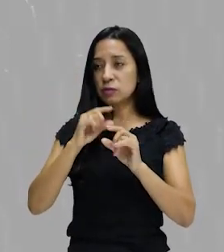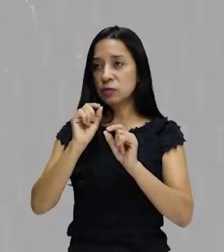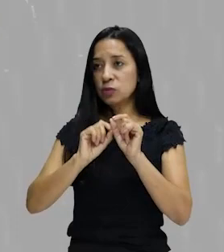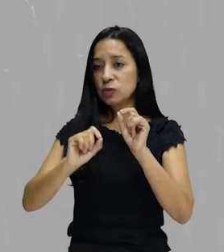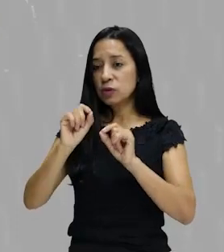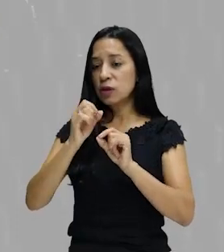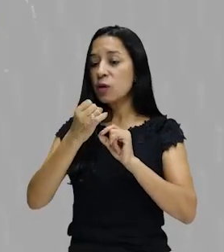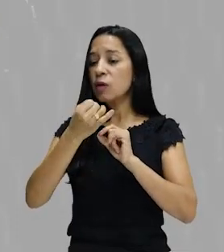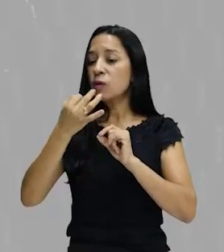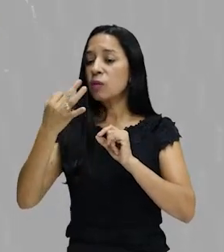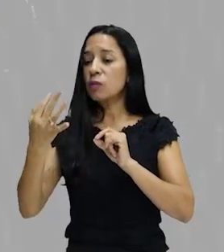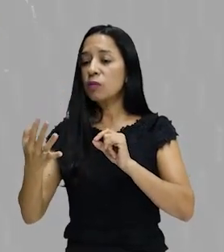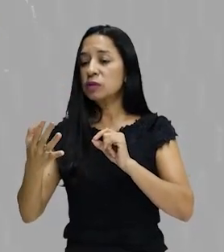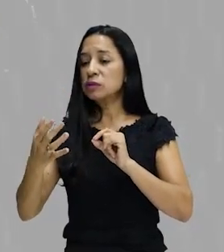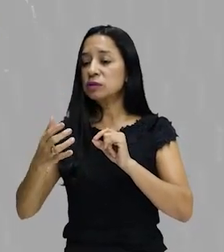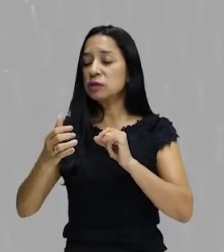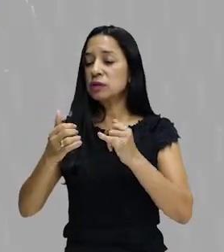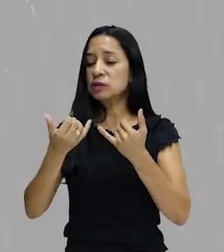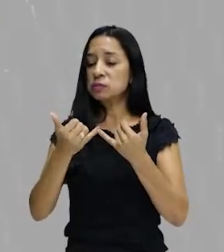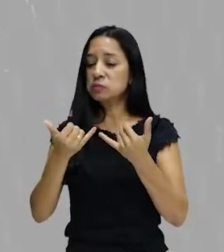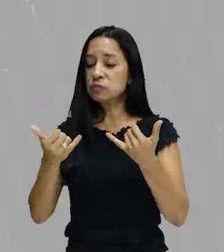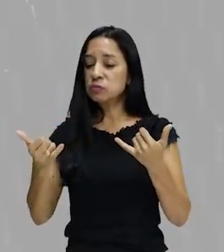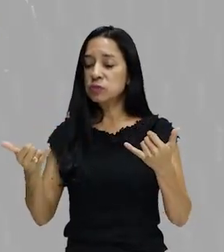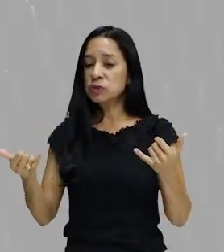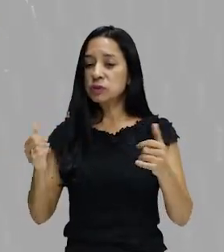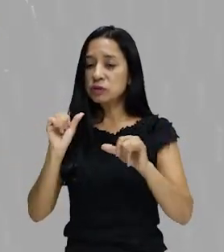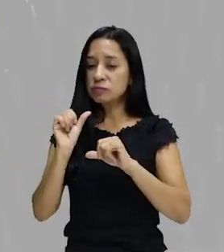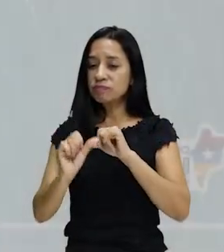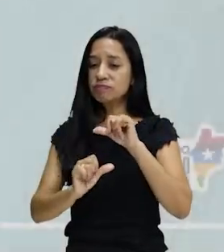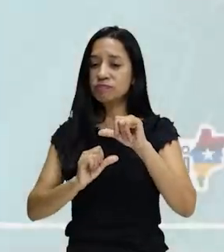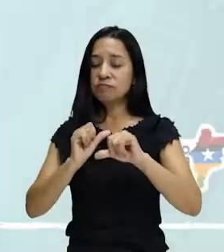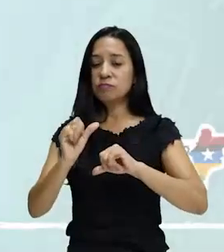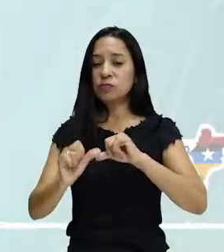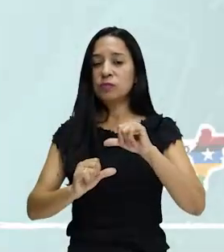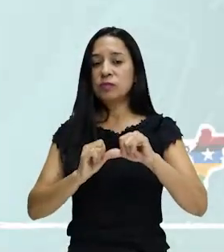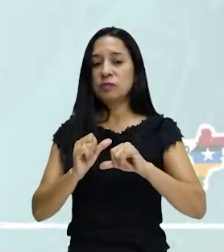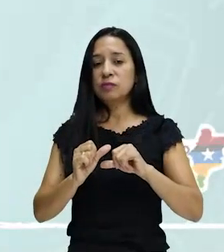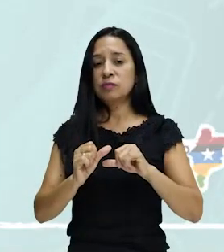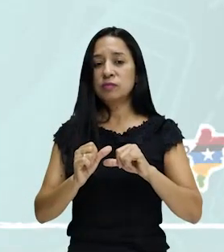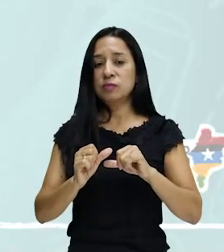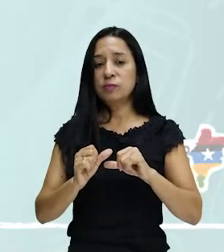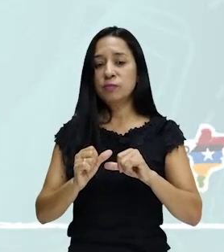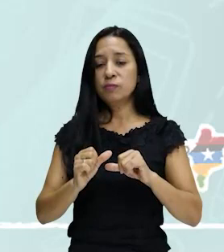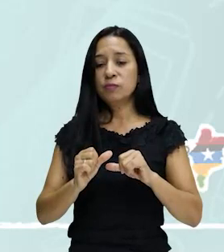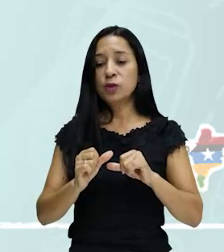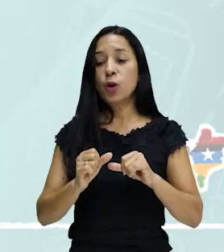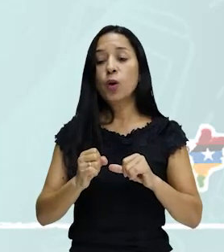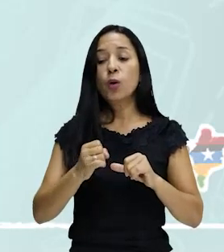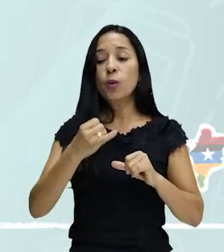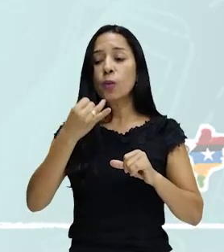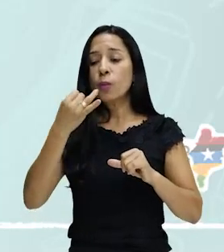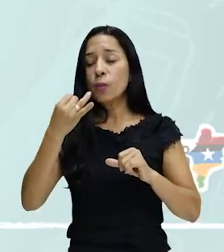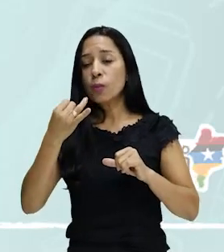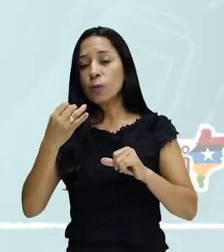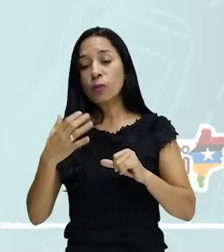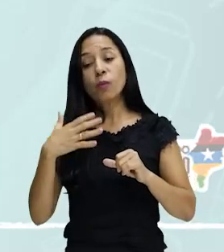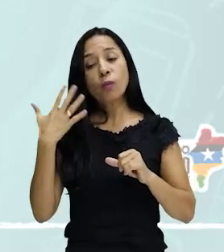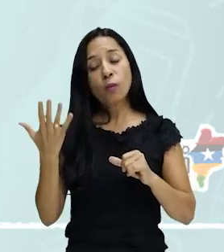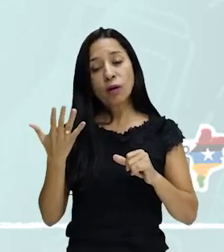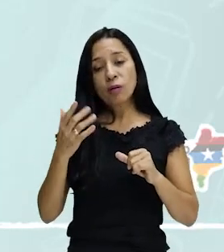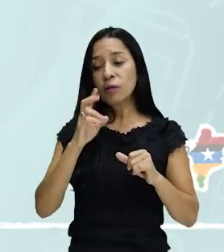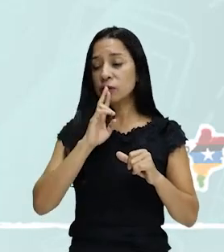uma quantidade de energia, né, ela sendo transformada, né? Então é correto afirmar que o funcionamento